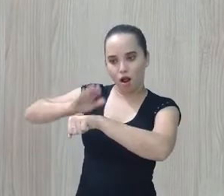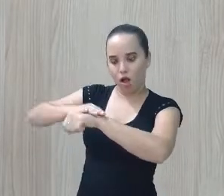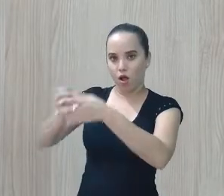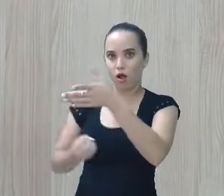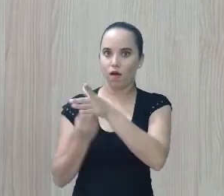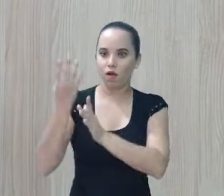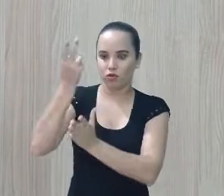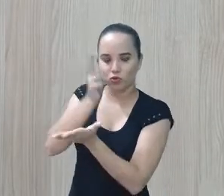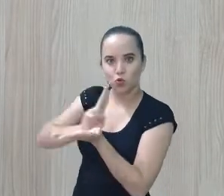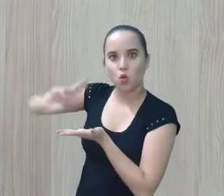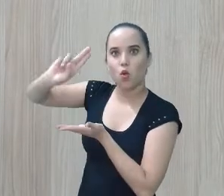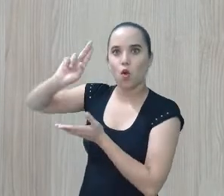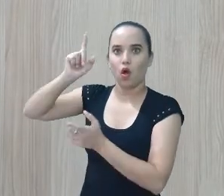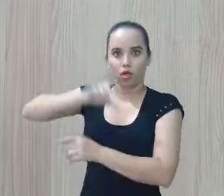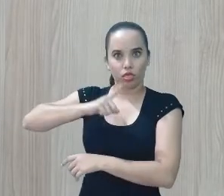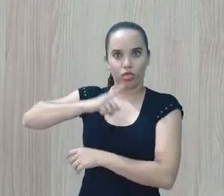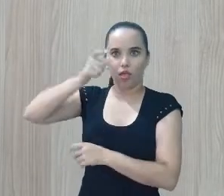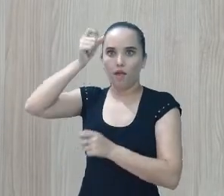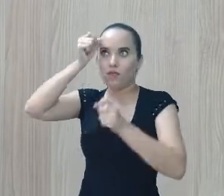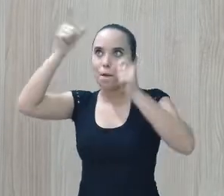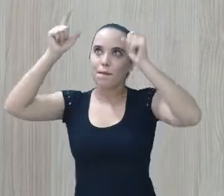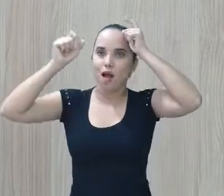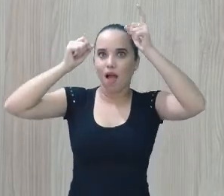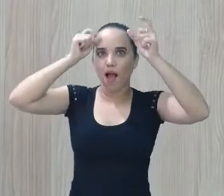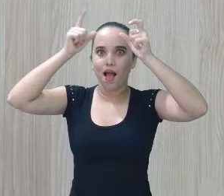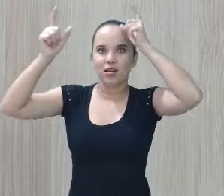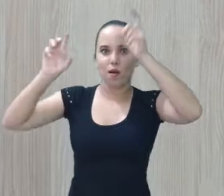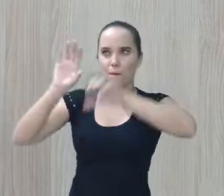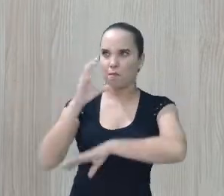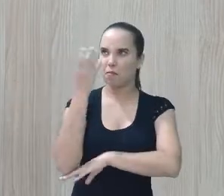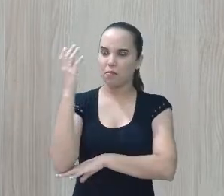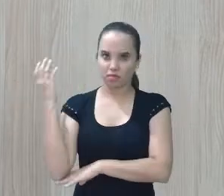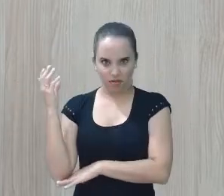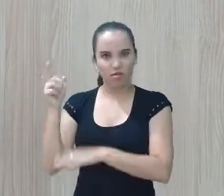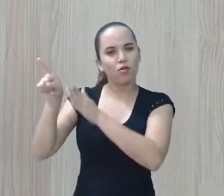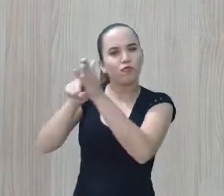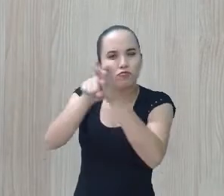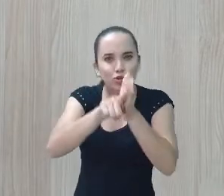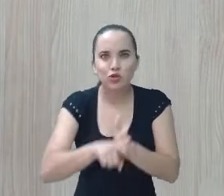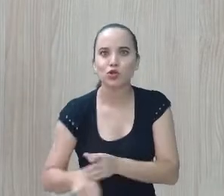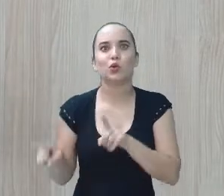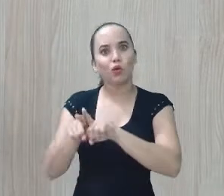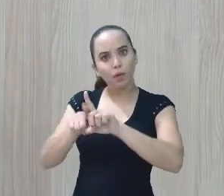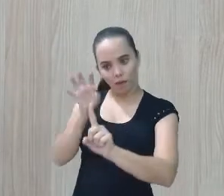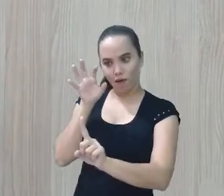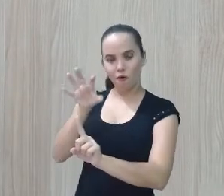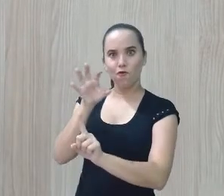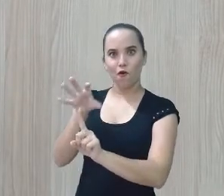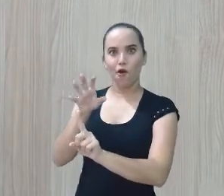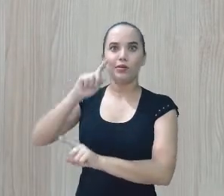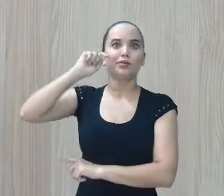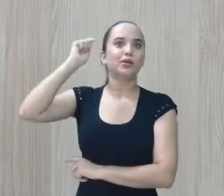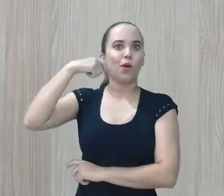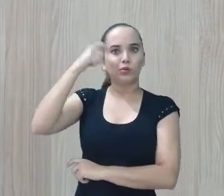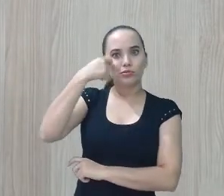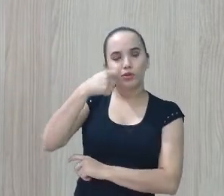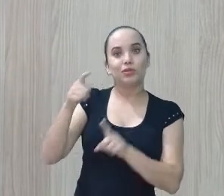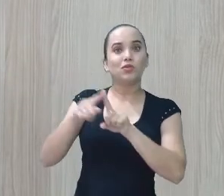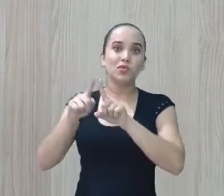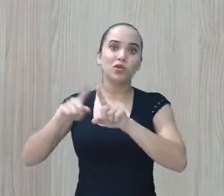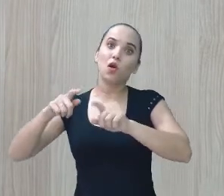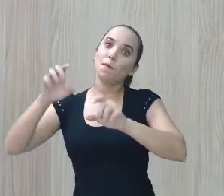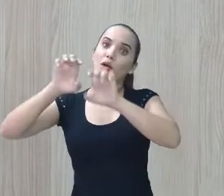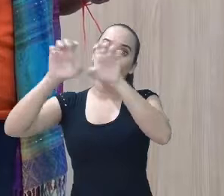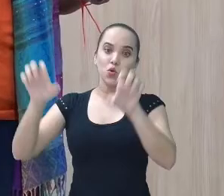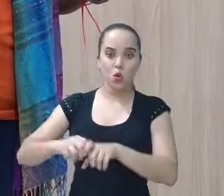pensamento científico se desenvolve e vai influenciar os artistas e também a estrutura econômica daquela sociedade.